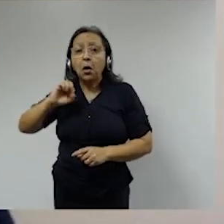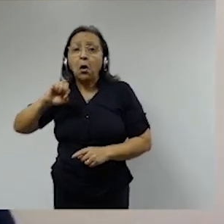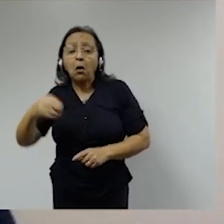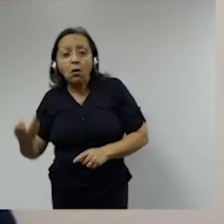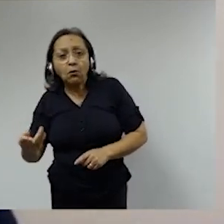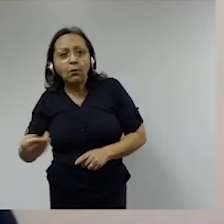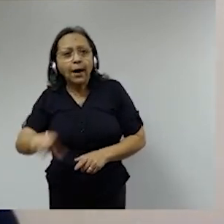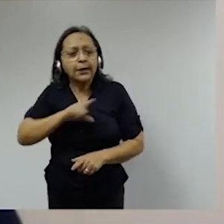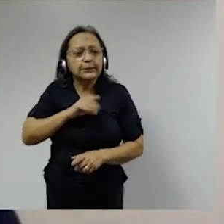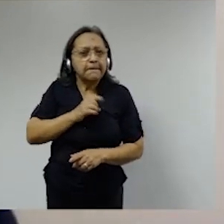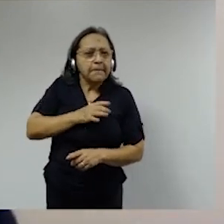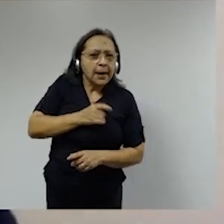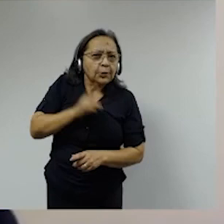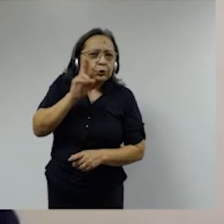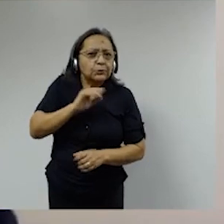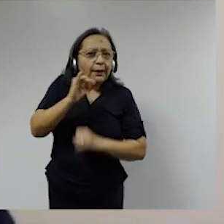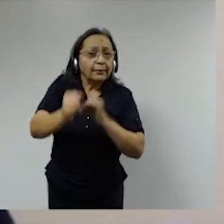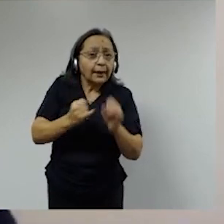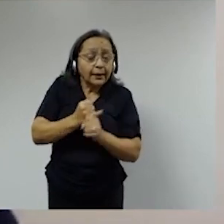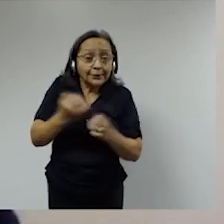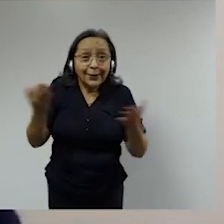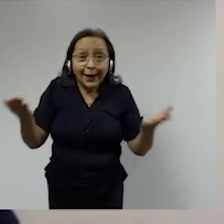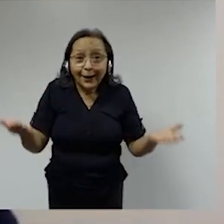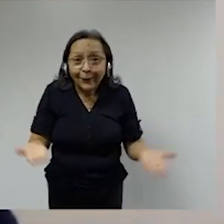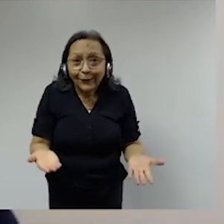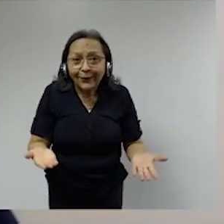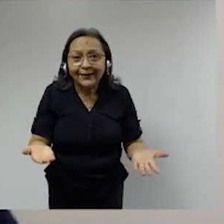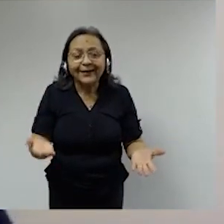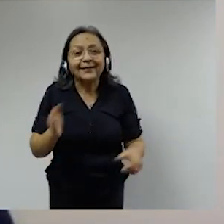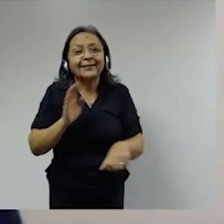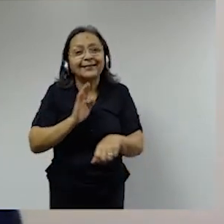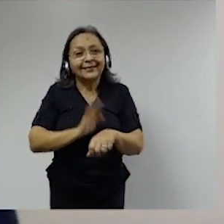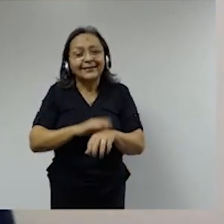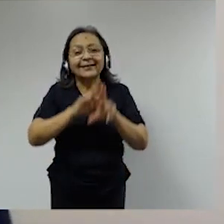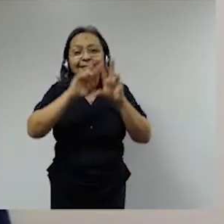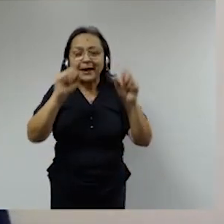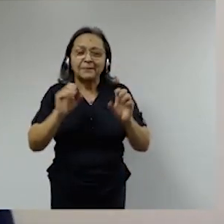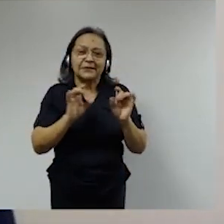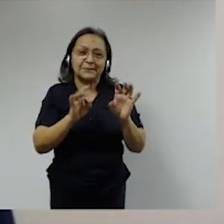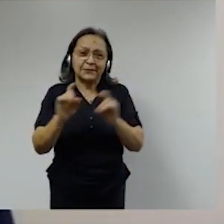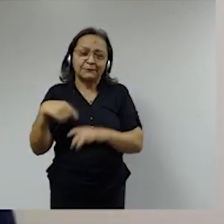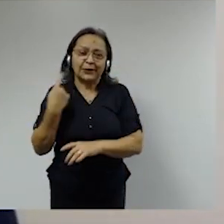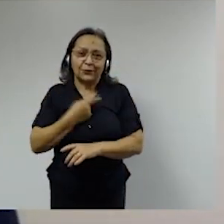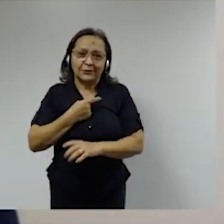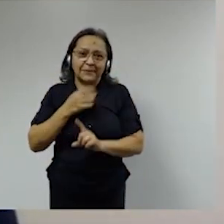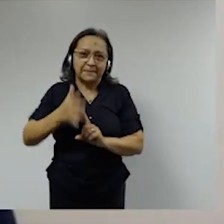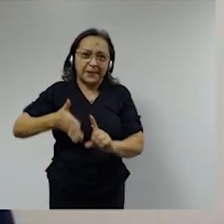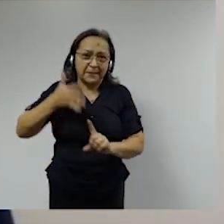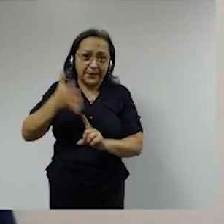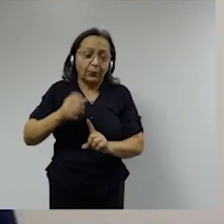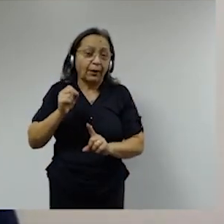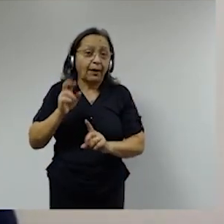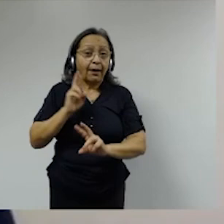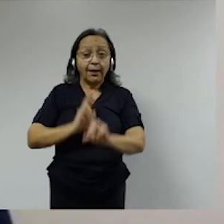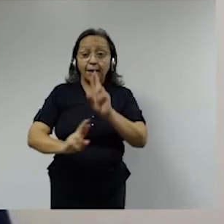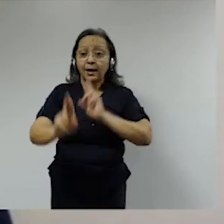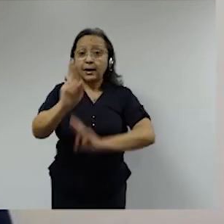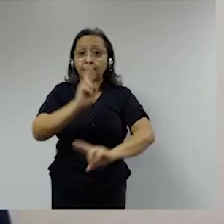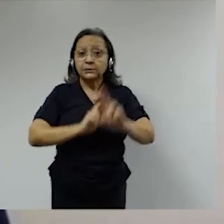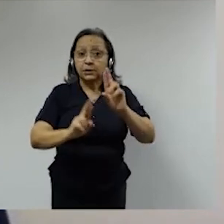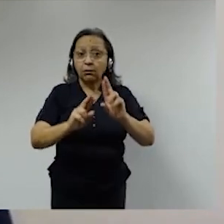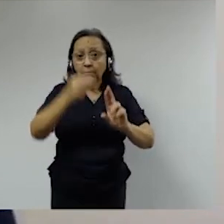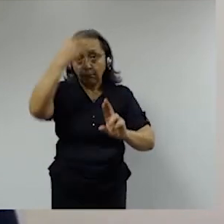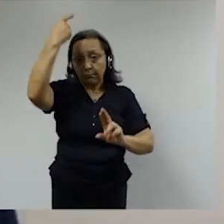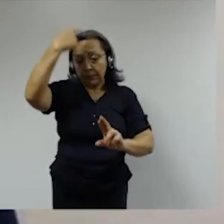compras pela internet. E aí chegamos no tema específico da nossa abordagem, que são a relação entre os aplicativos